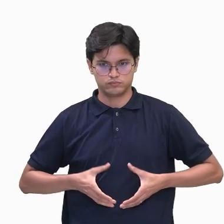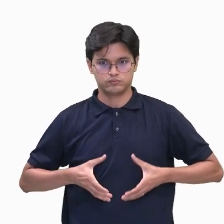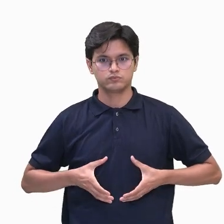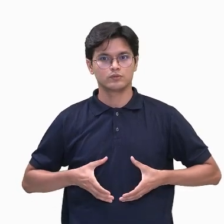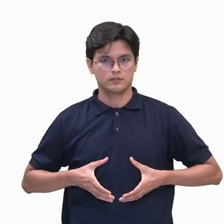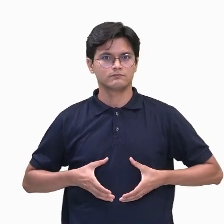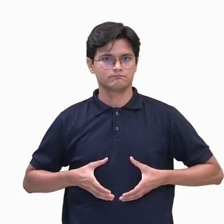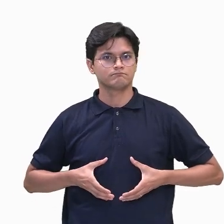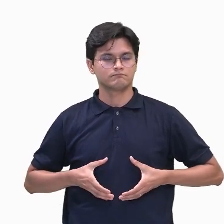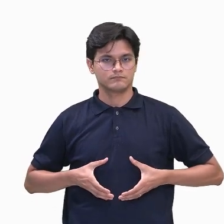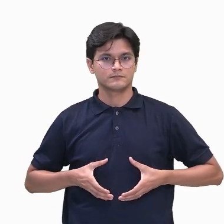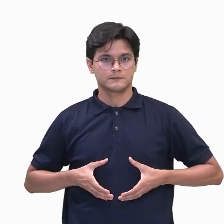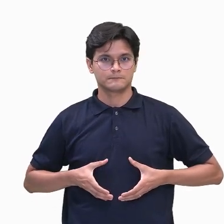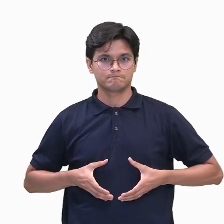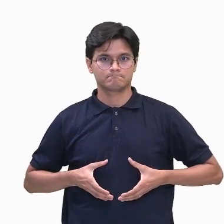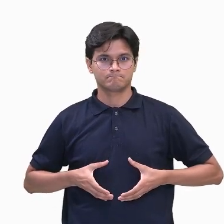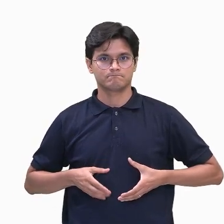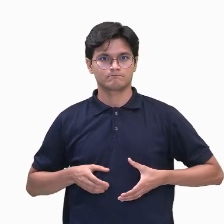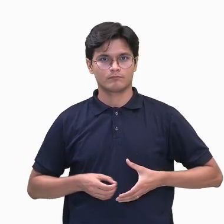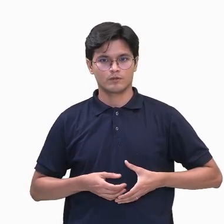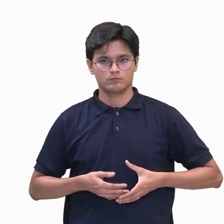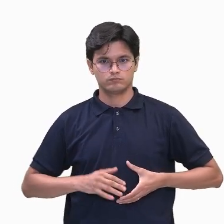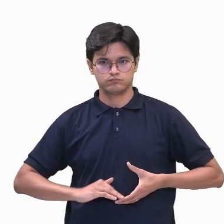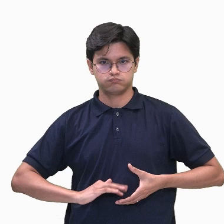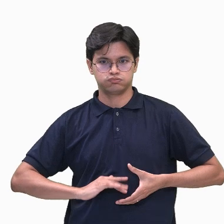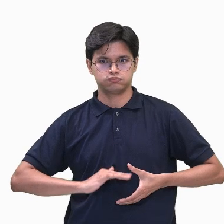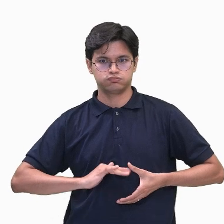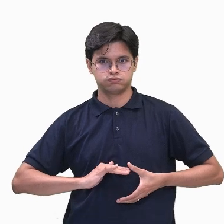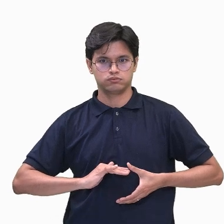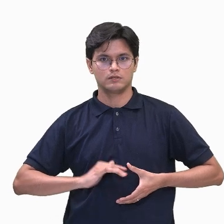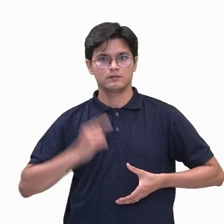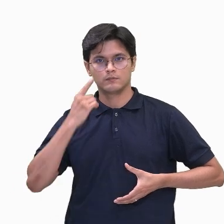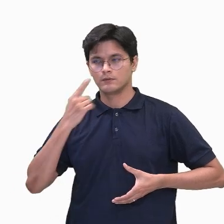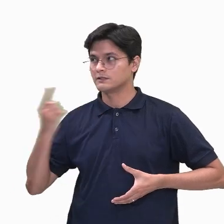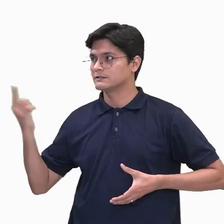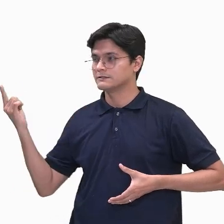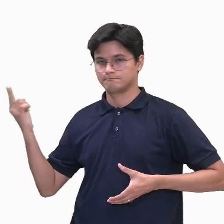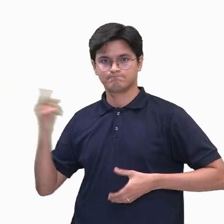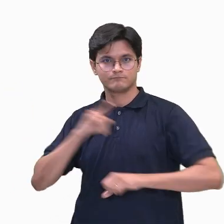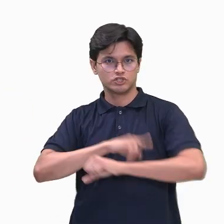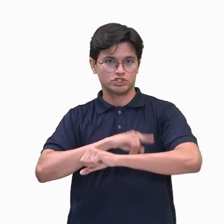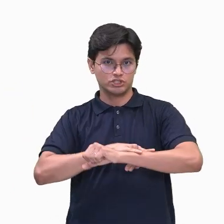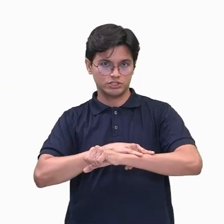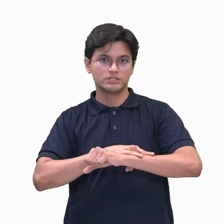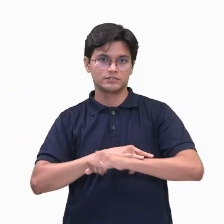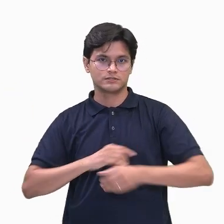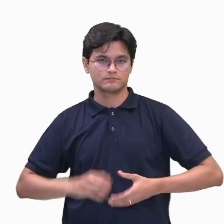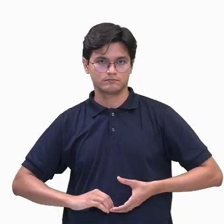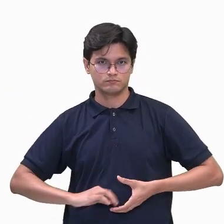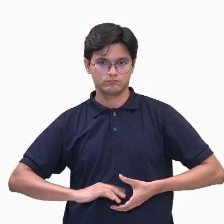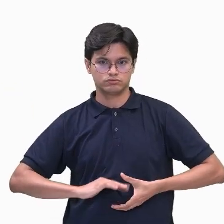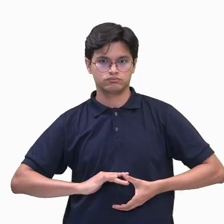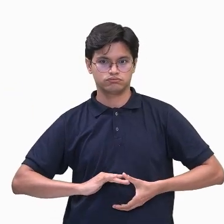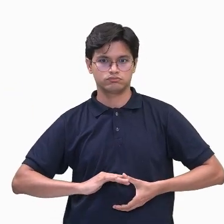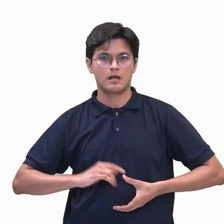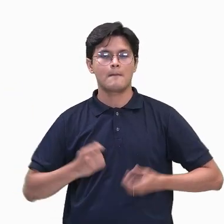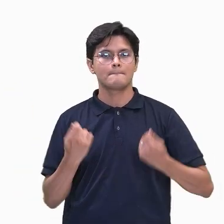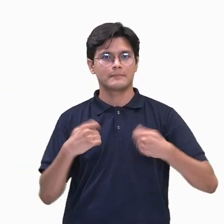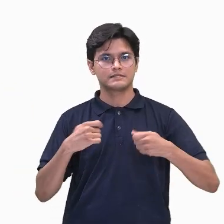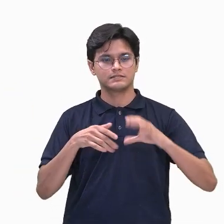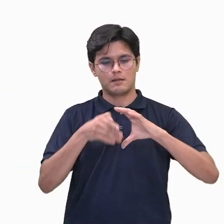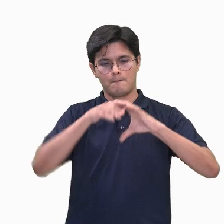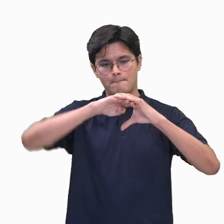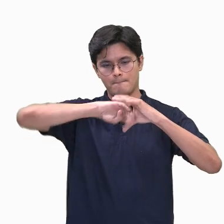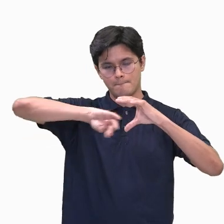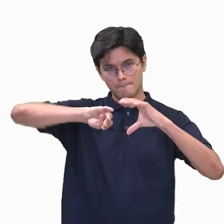tecido ali mais elástico. E cheia, você observa ali ela cheia de urina. Como a urina é tóxica, a gente está vendo que ela precisa dessa